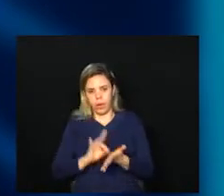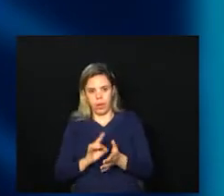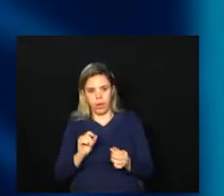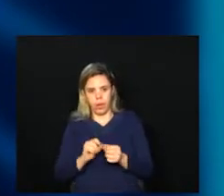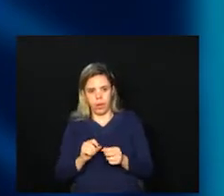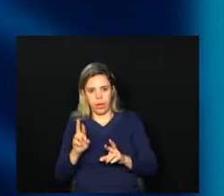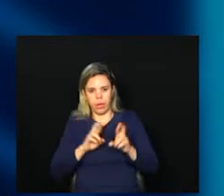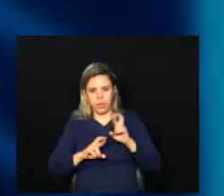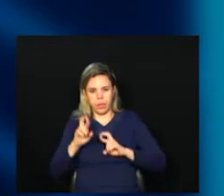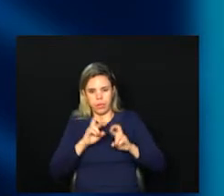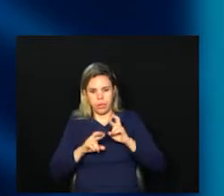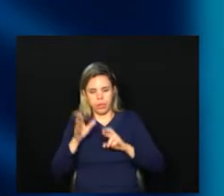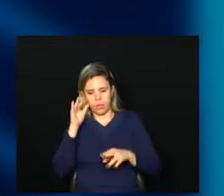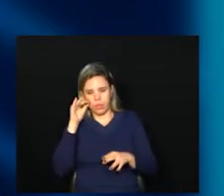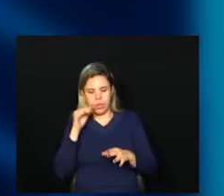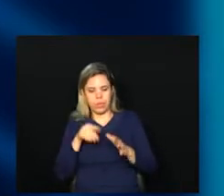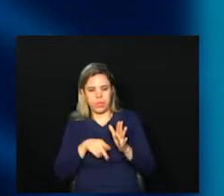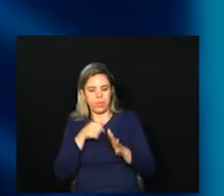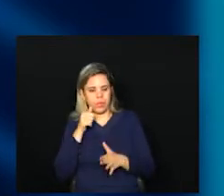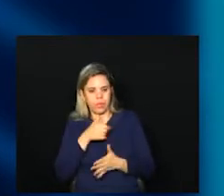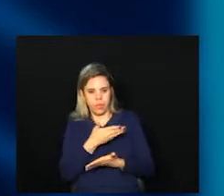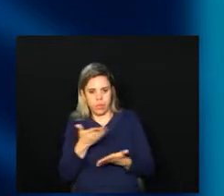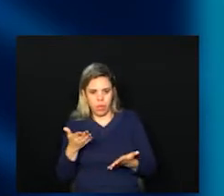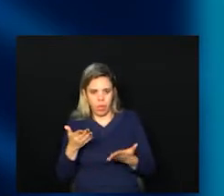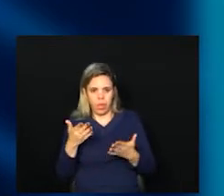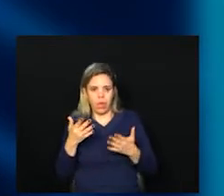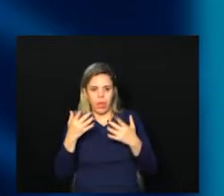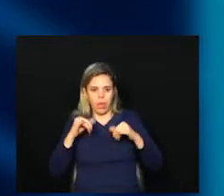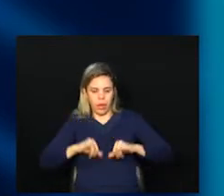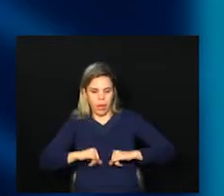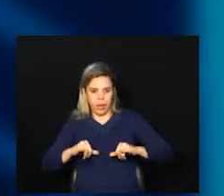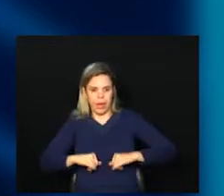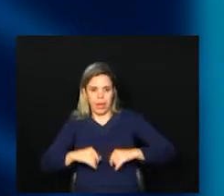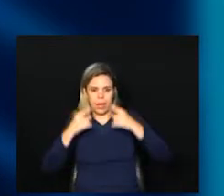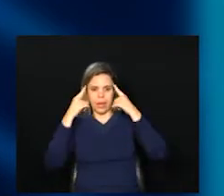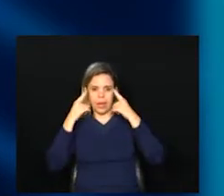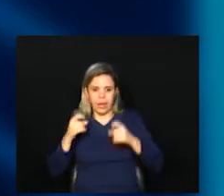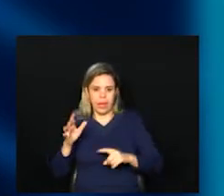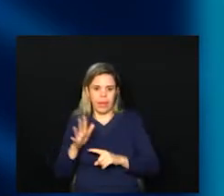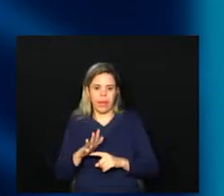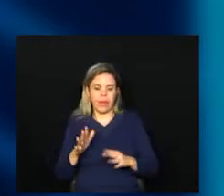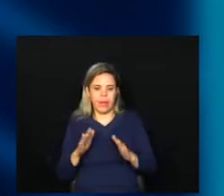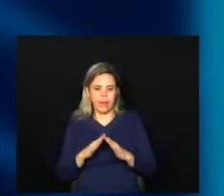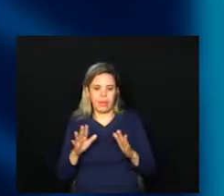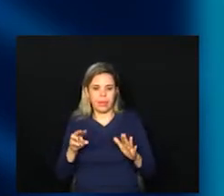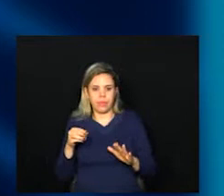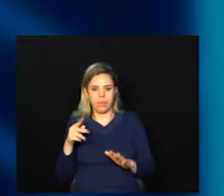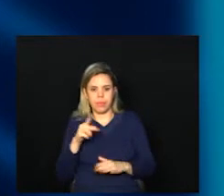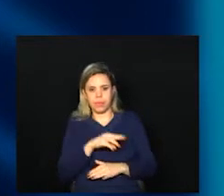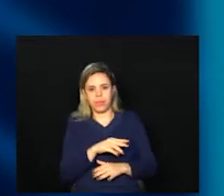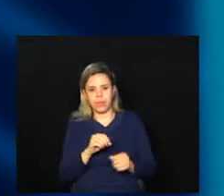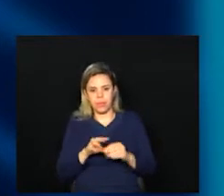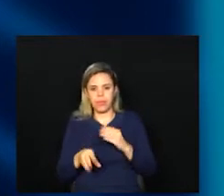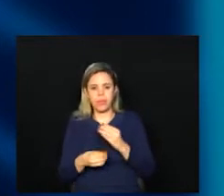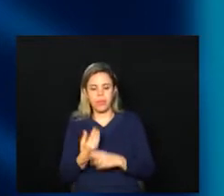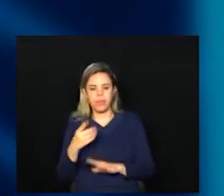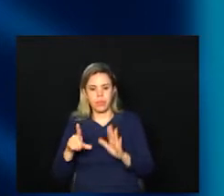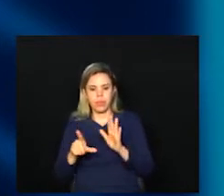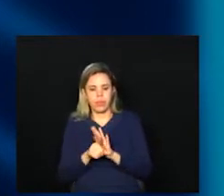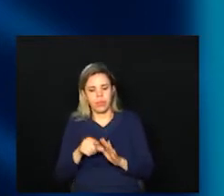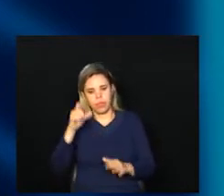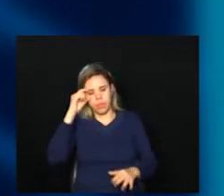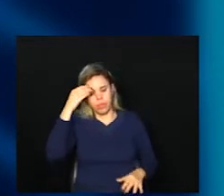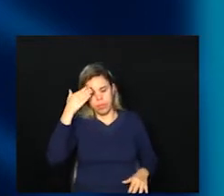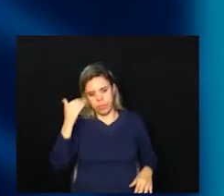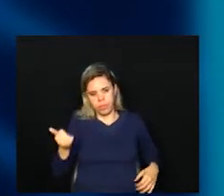de exames periciais às mulheres vítimas de violência doméstica. A medida atualiza a Lei Maria da